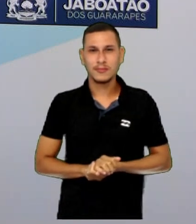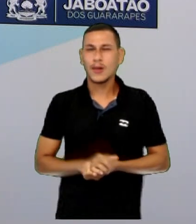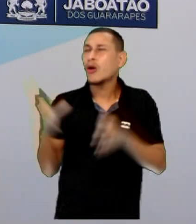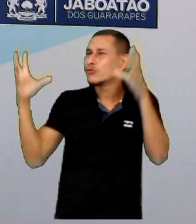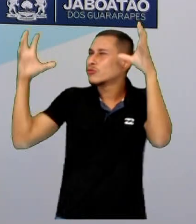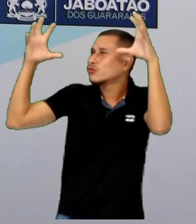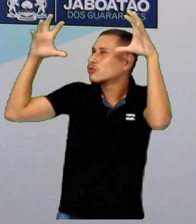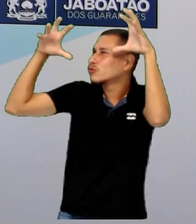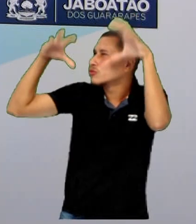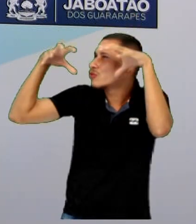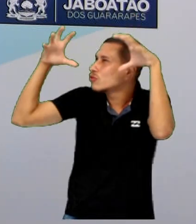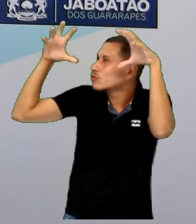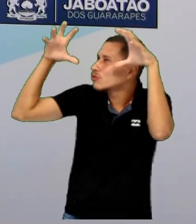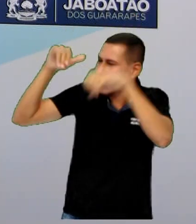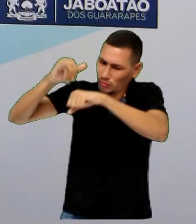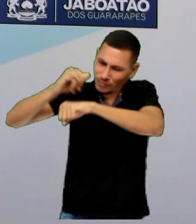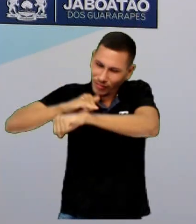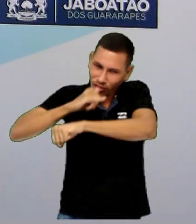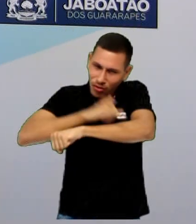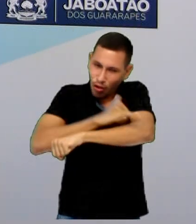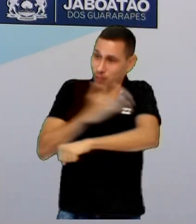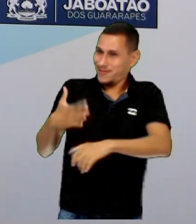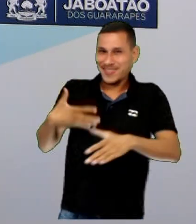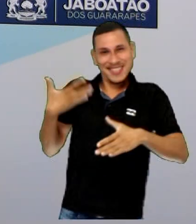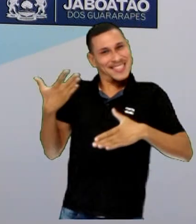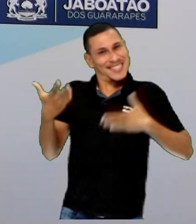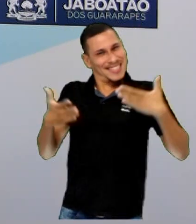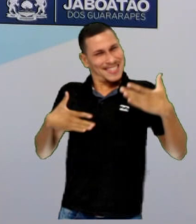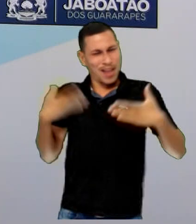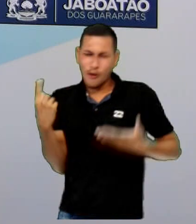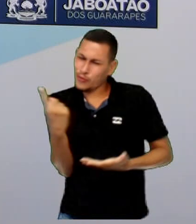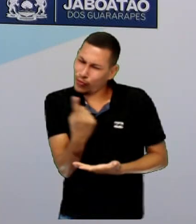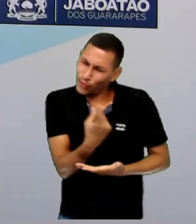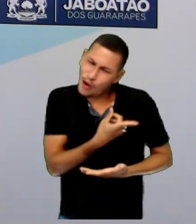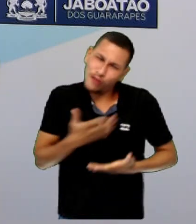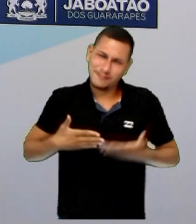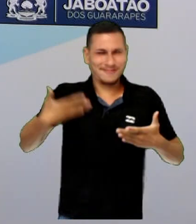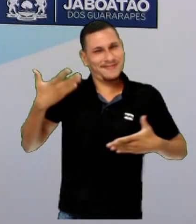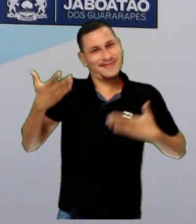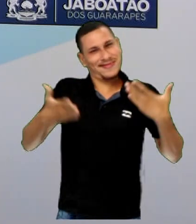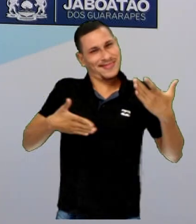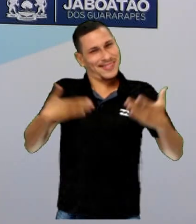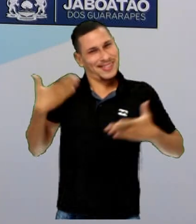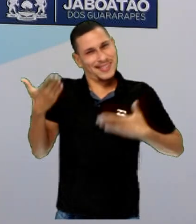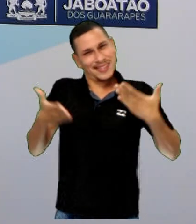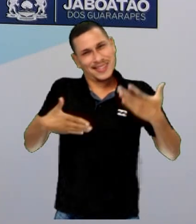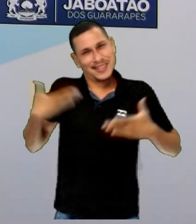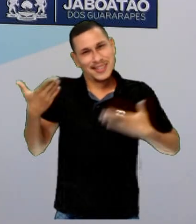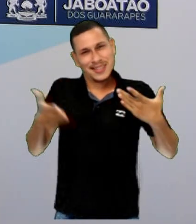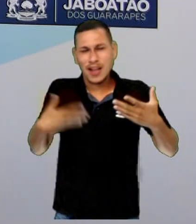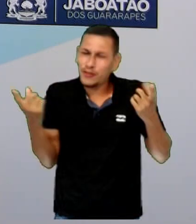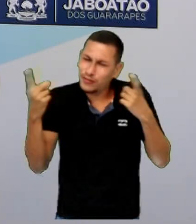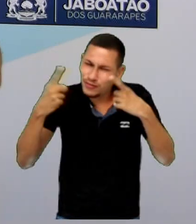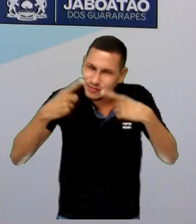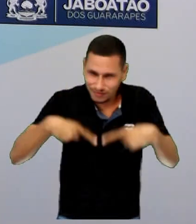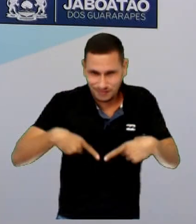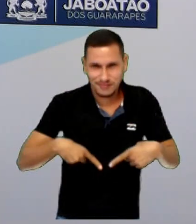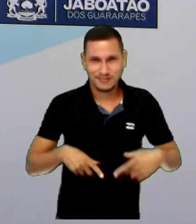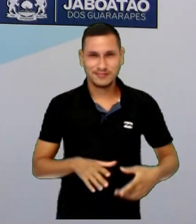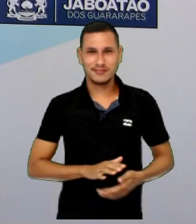chuva cai, o sapo fica contente, que até alegra a gente com seu